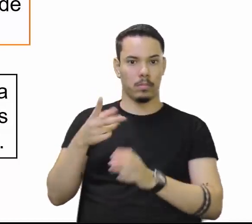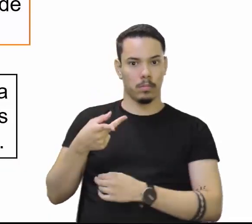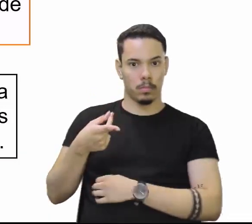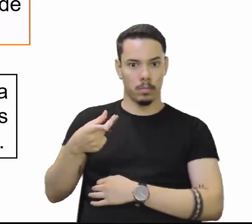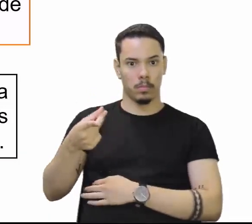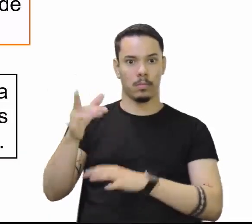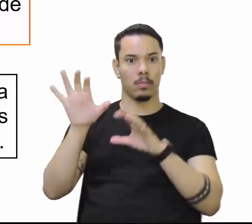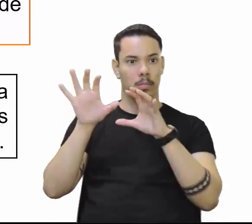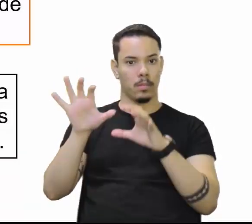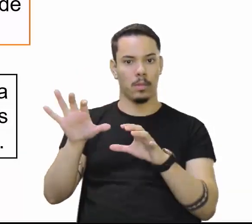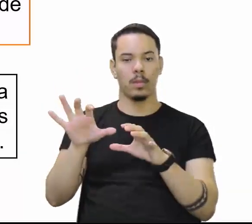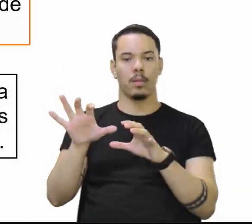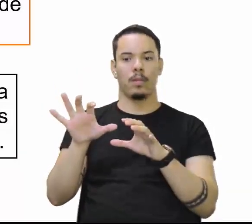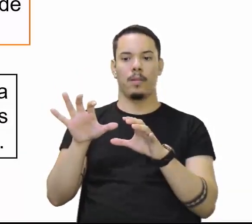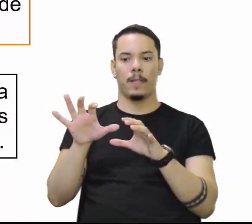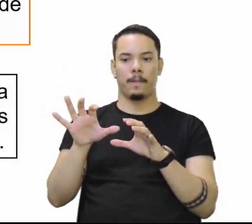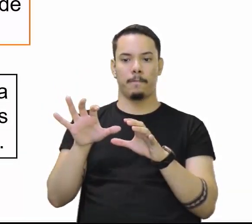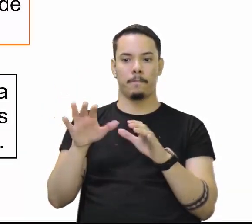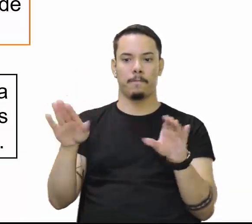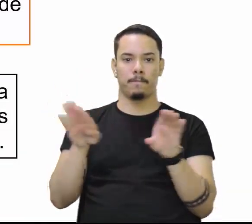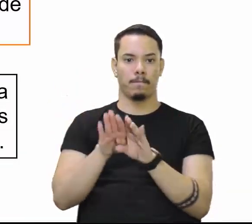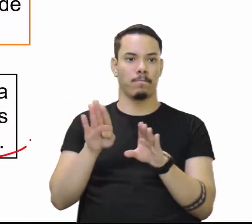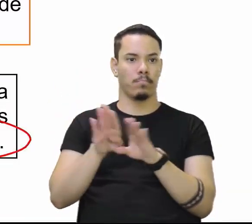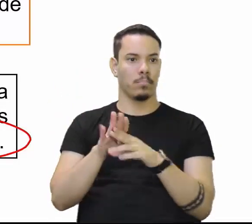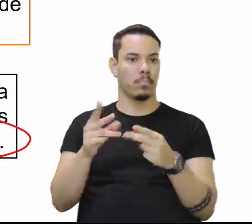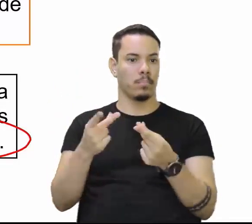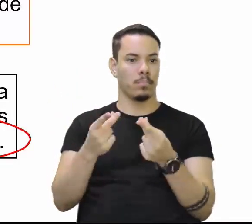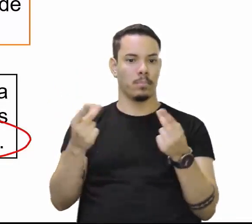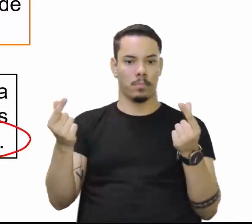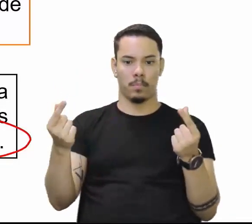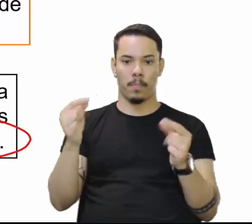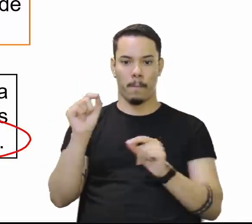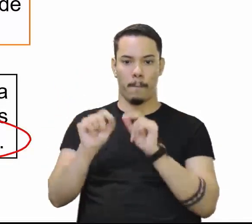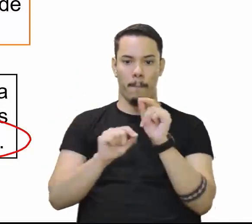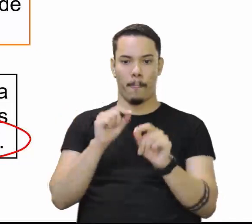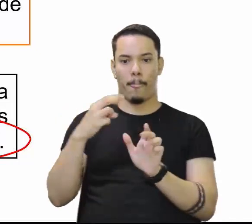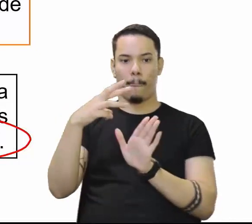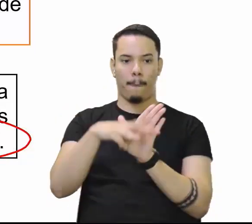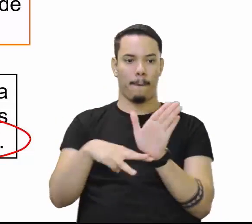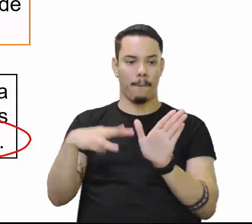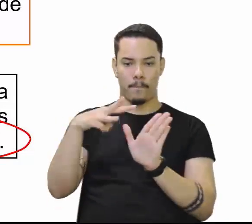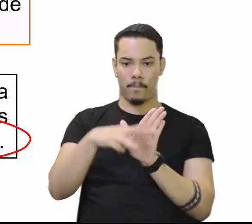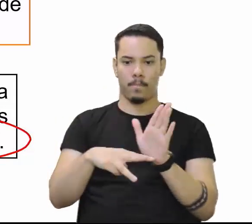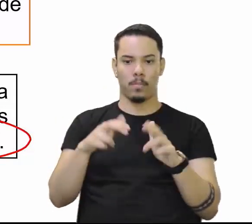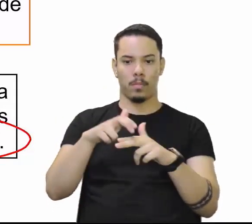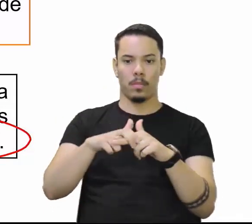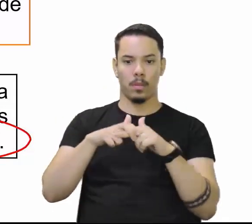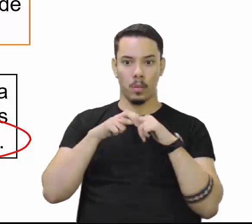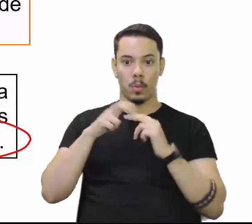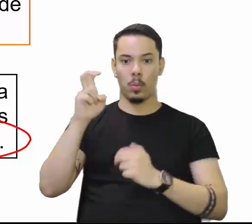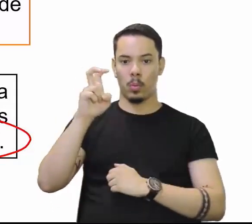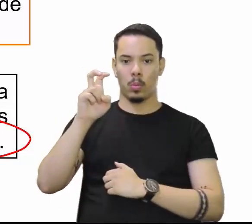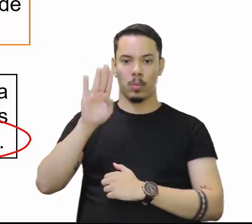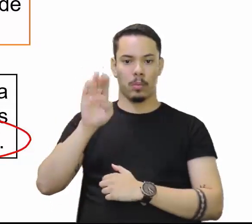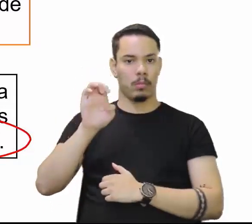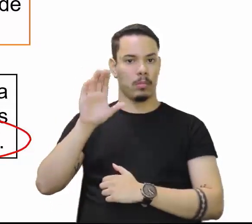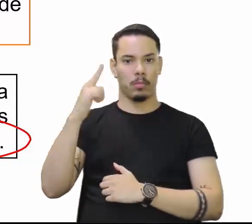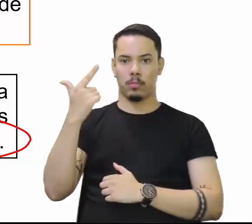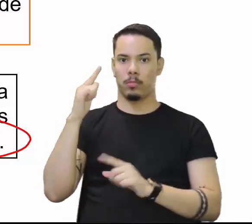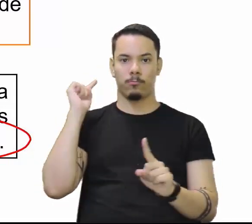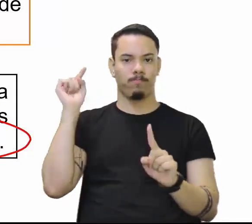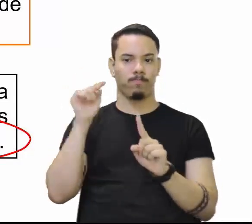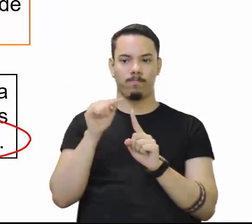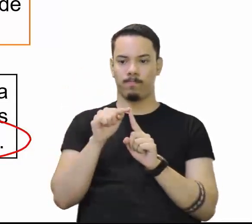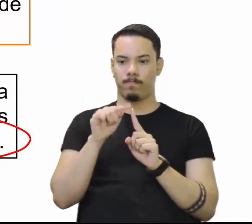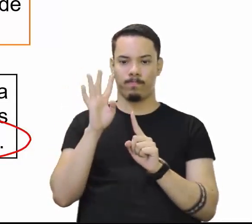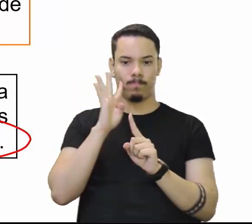condições satisfatórias do tráfego e extinguir a lendária estrada de ferro Madeira-Mamoré. O Quinto Beck ele não veio aqui com uma missão